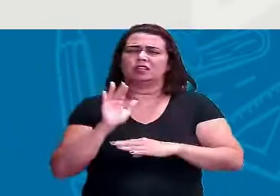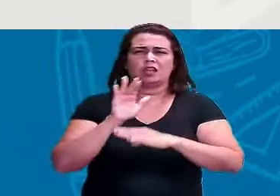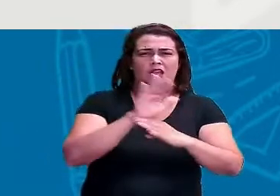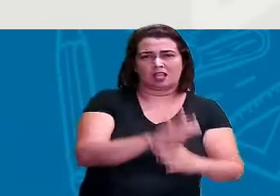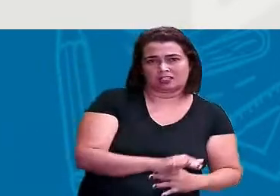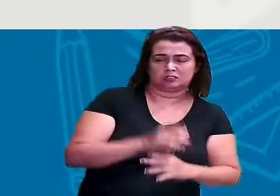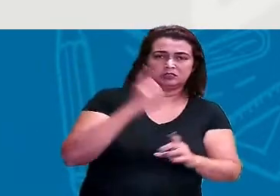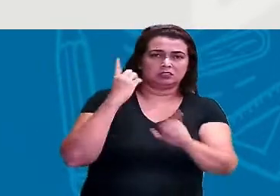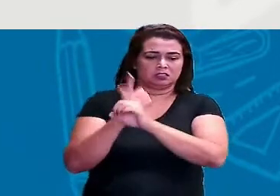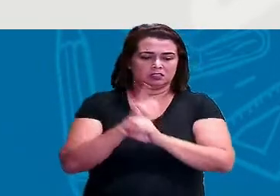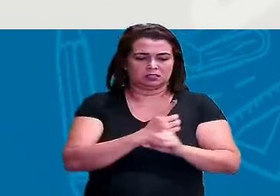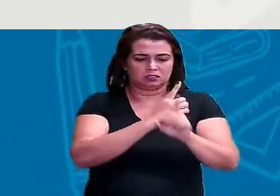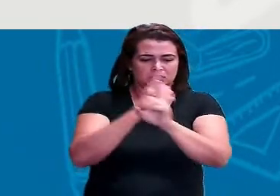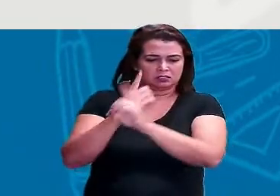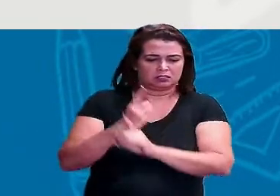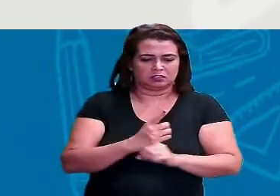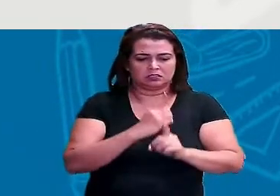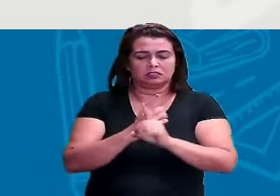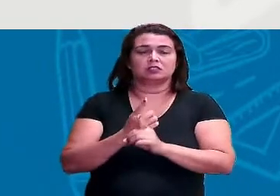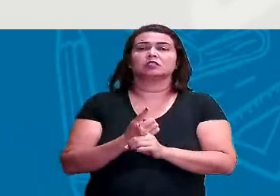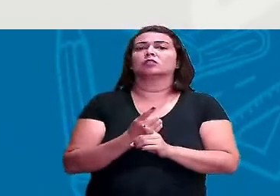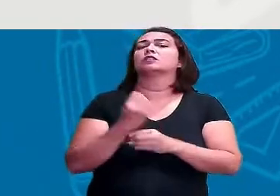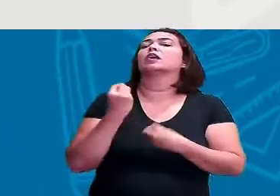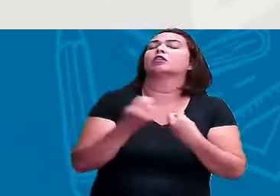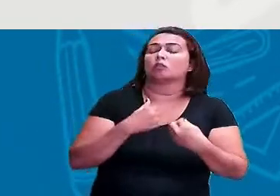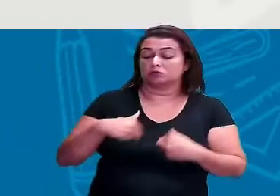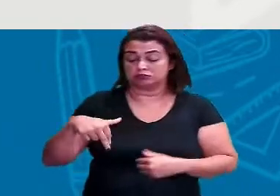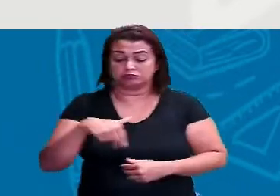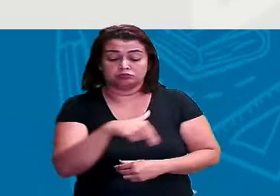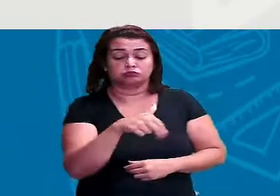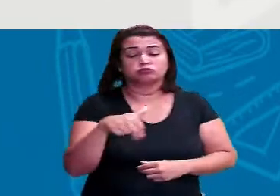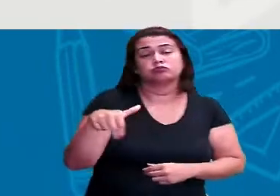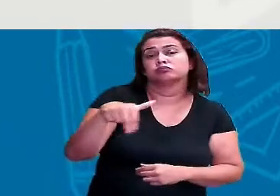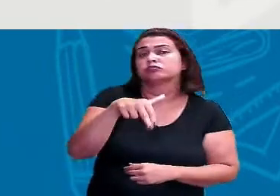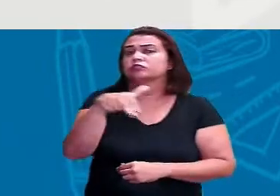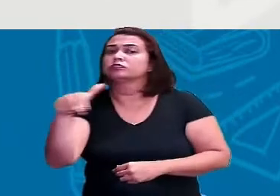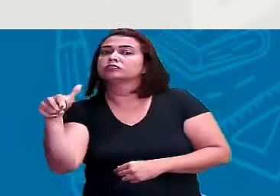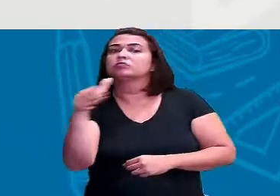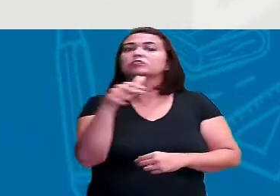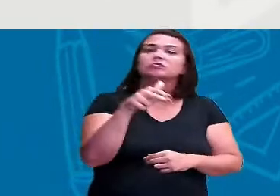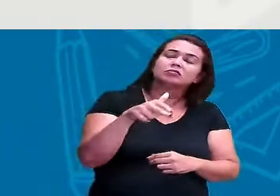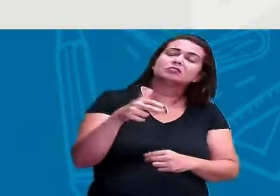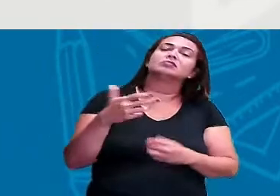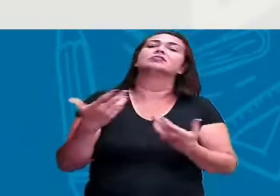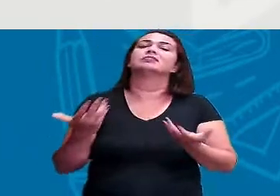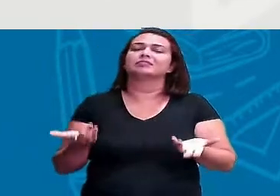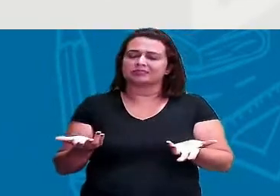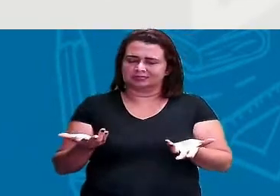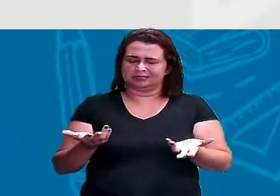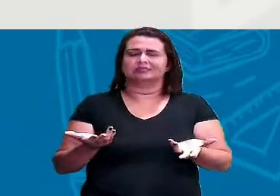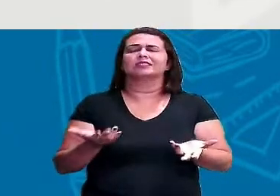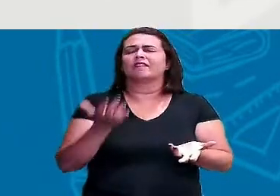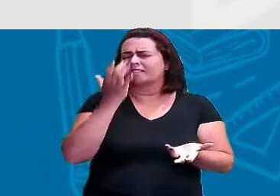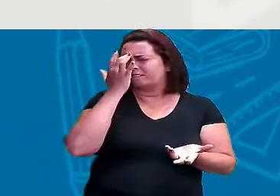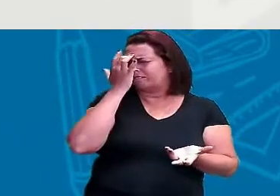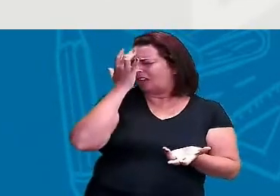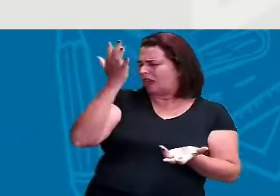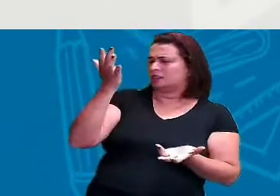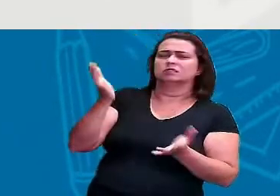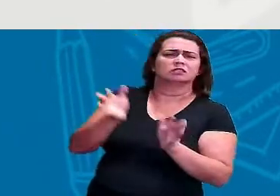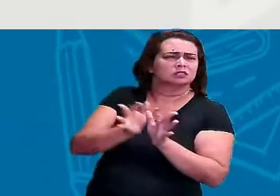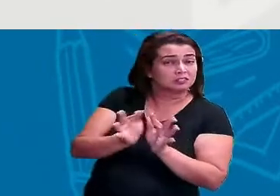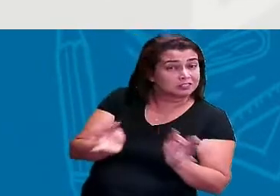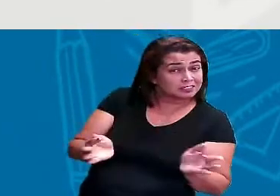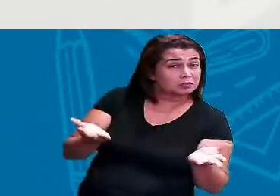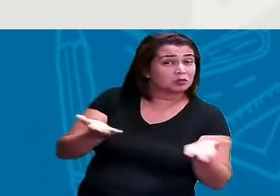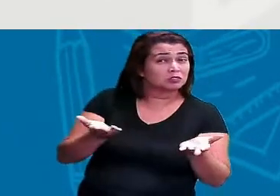essa localização, esse deslocamento no espaço, certo? Que vão auxiliar, quer dizer, muito mais fácil, muito mais simples hoje